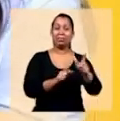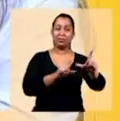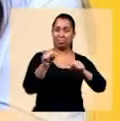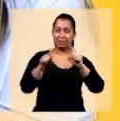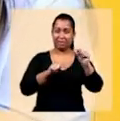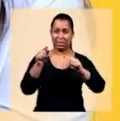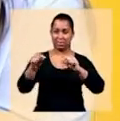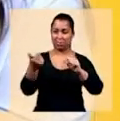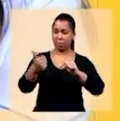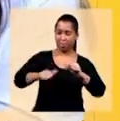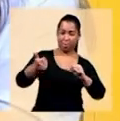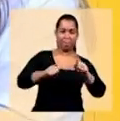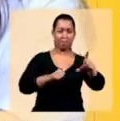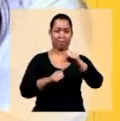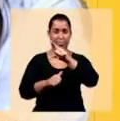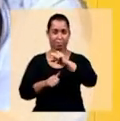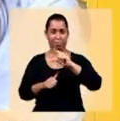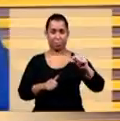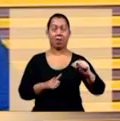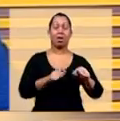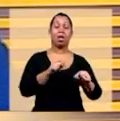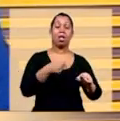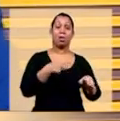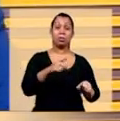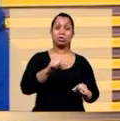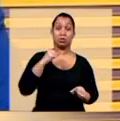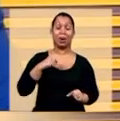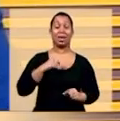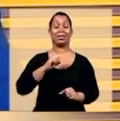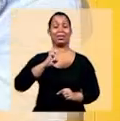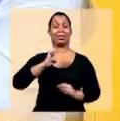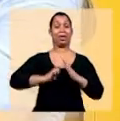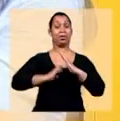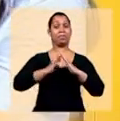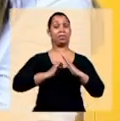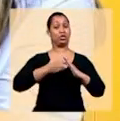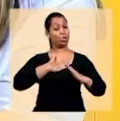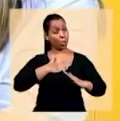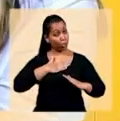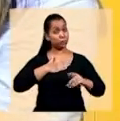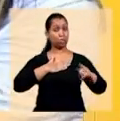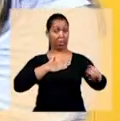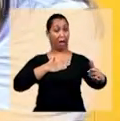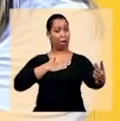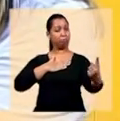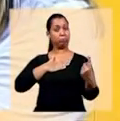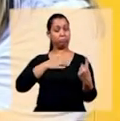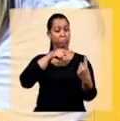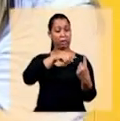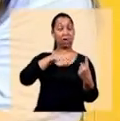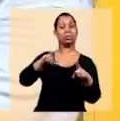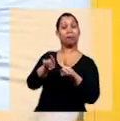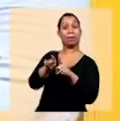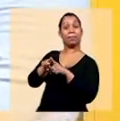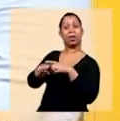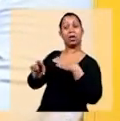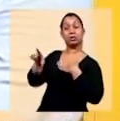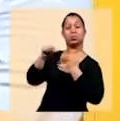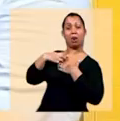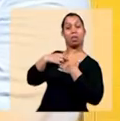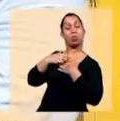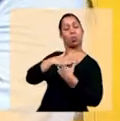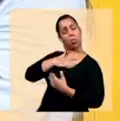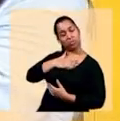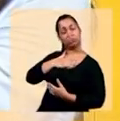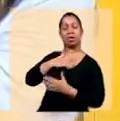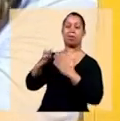No processo de seleção, é uma escolha que a empresa escolhe se ela gostou de você E o colaborador também